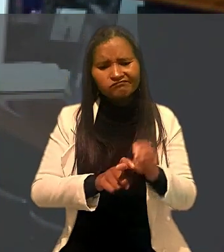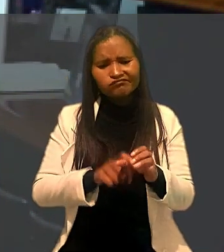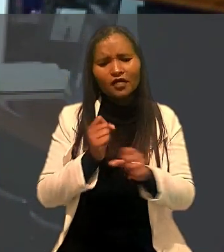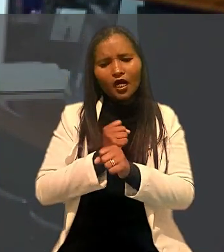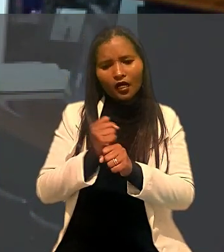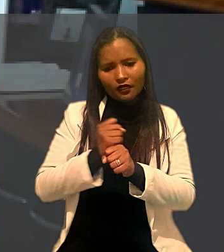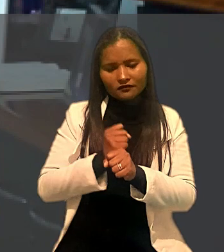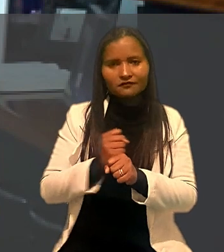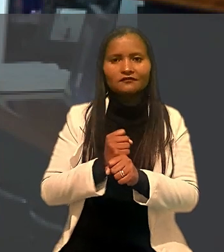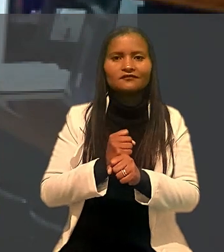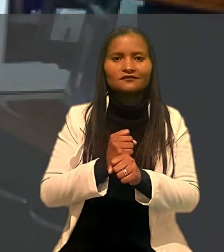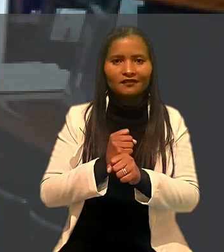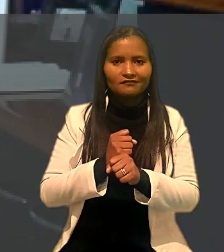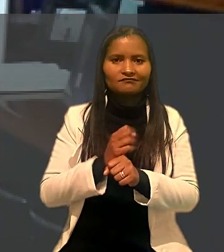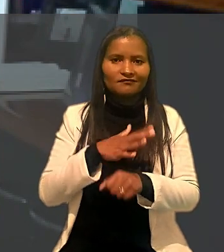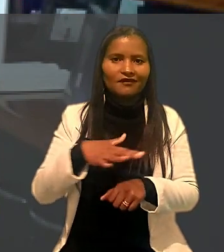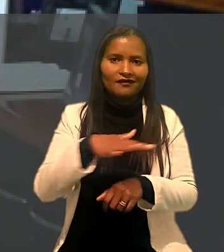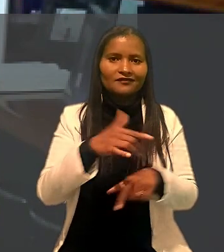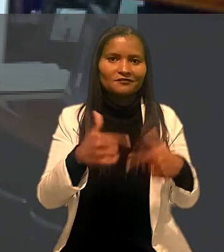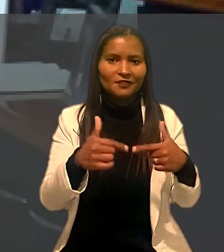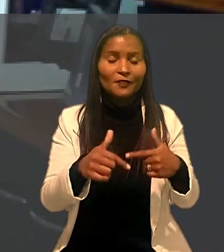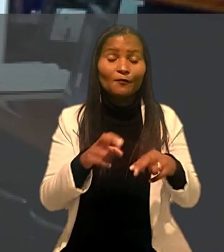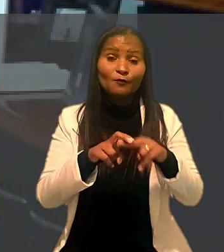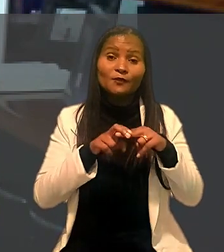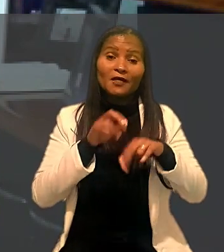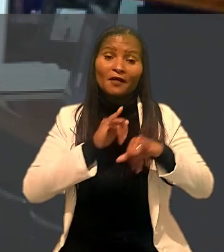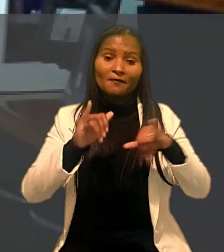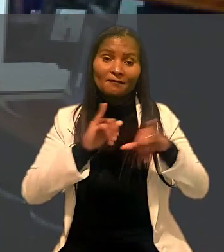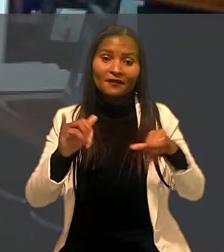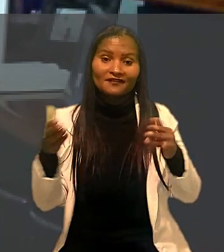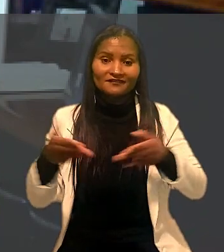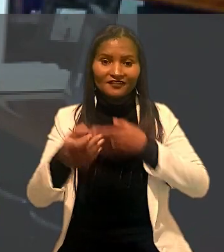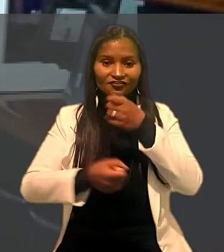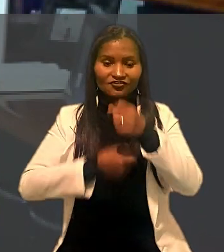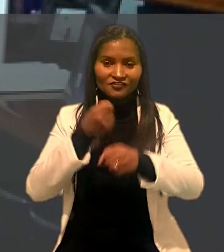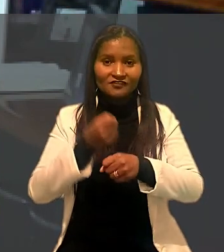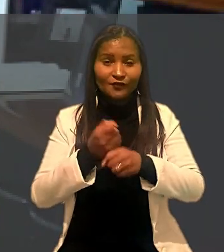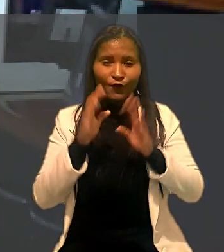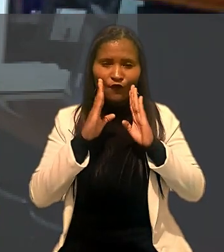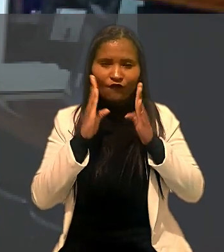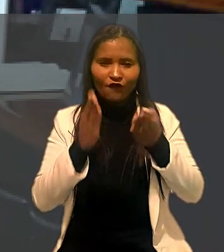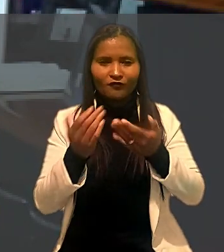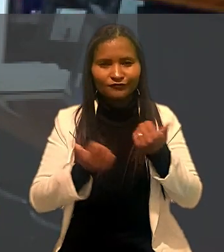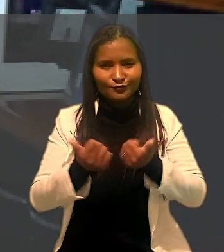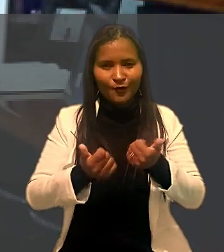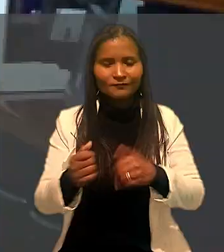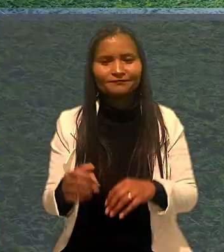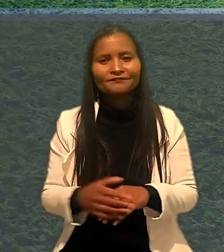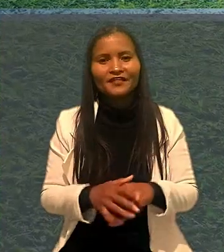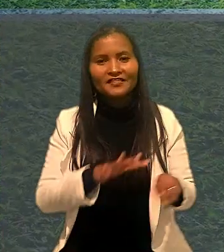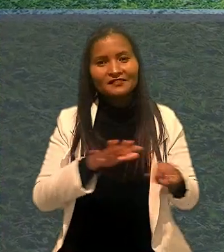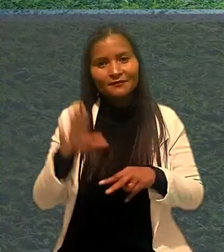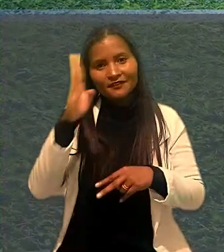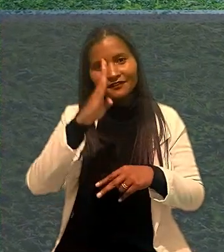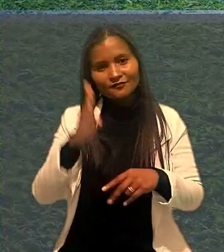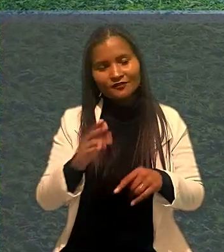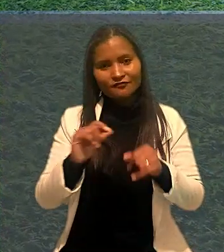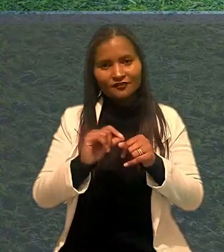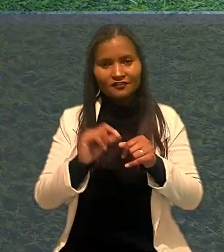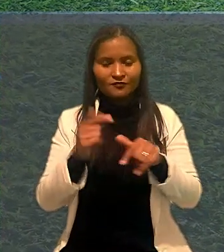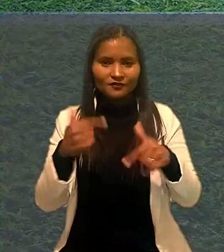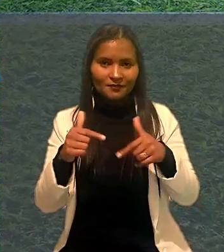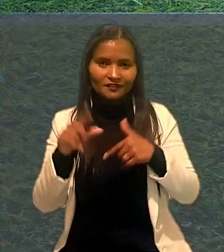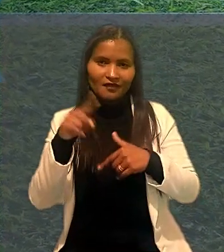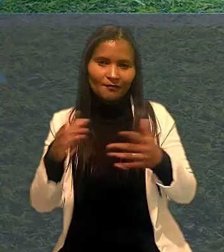muito tempo, muitas vezes, na seara trabalhista. Por isso, a campanha deste ano voltou-se para esta finalidade. A Semana Nacional